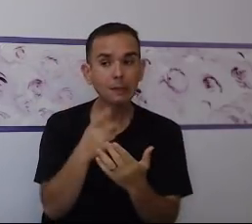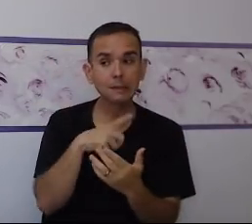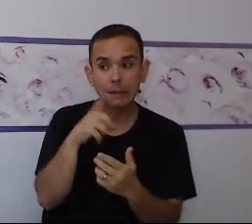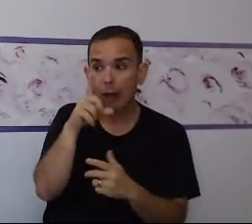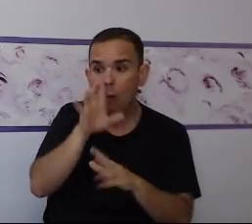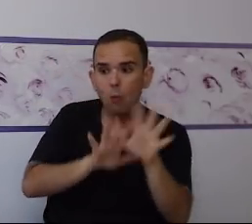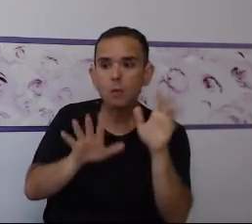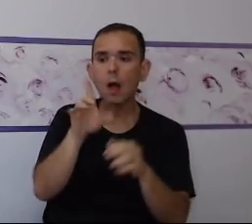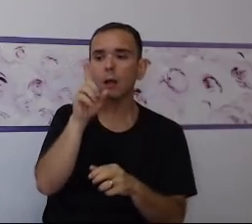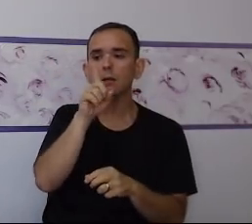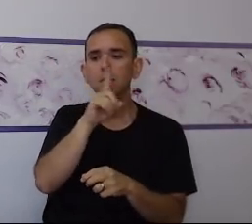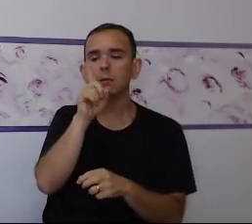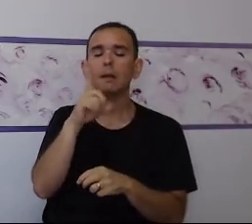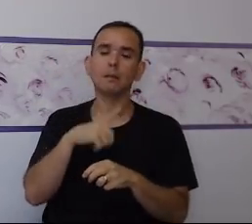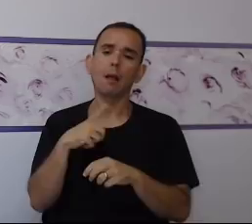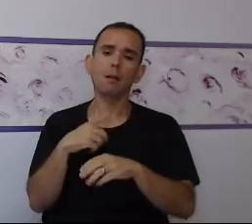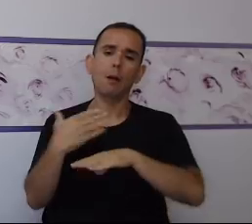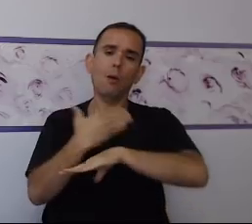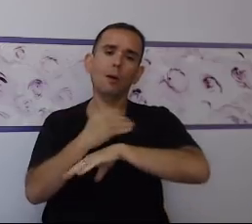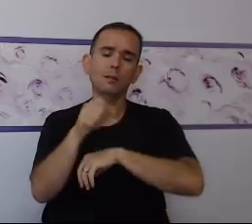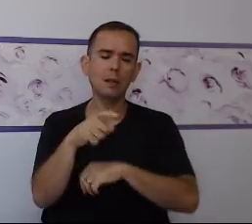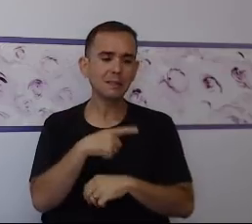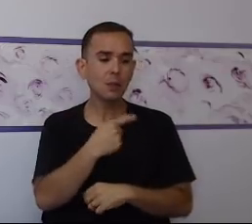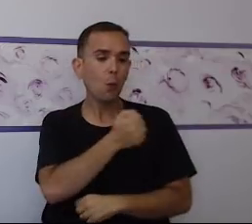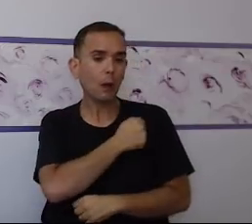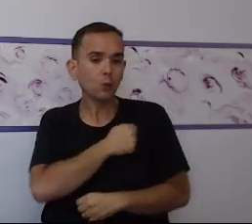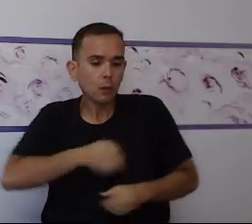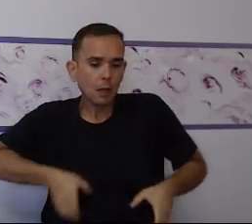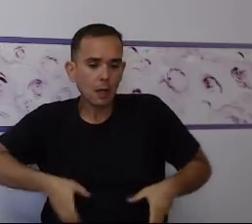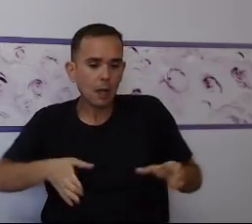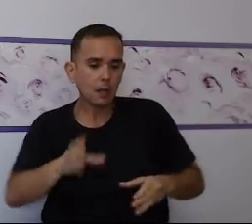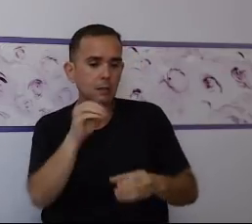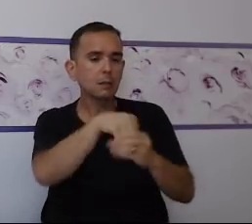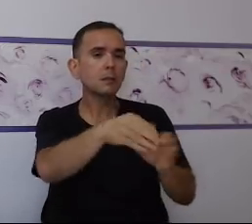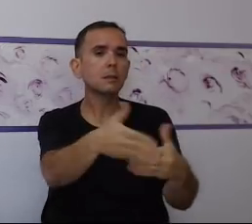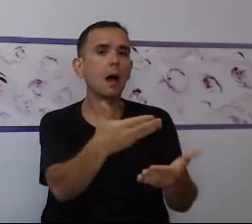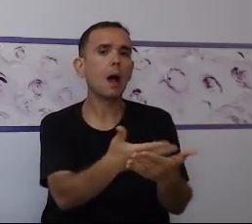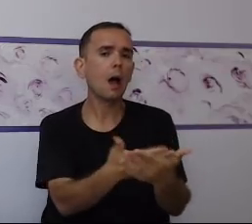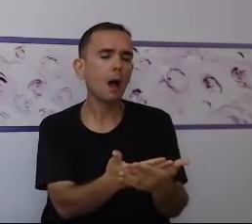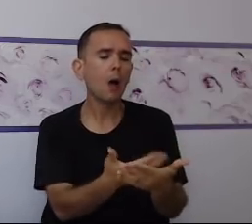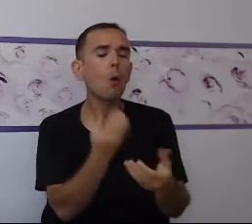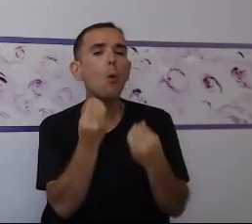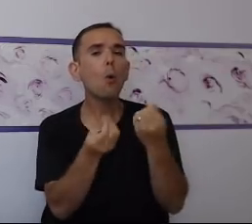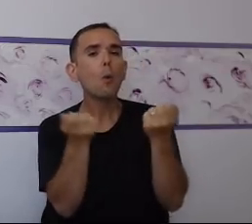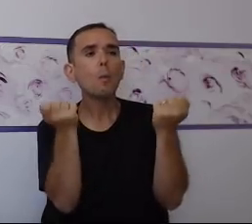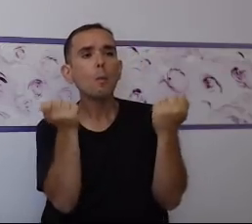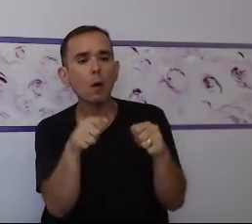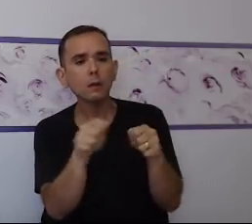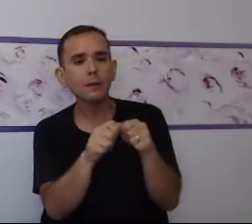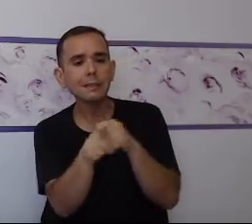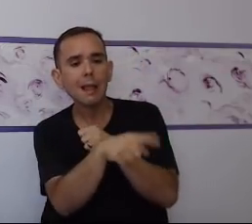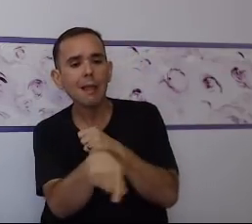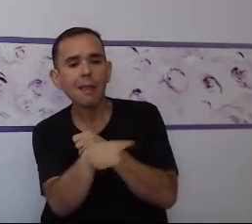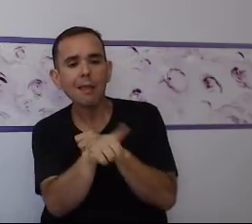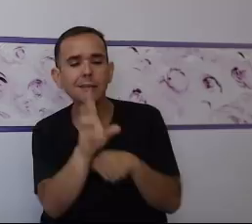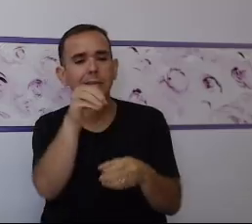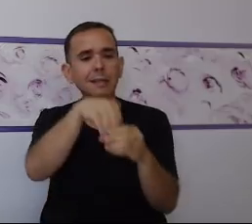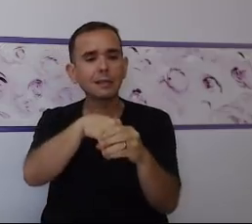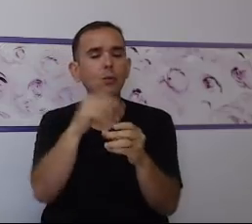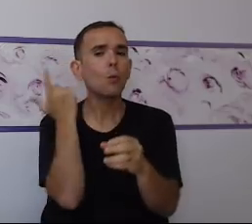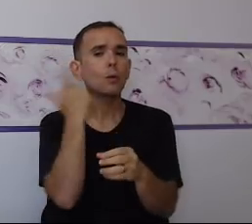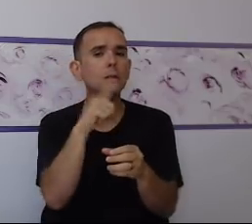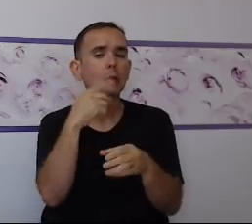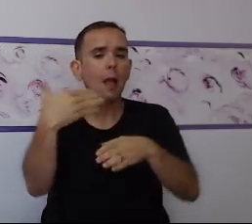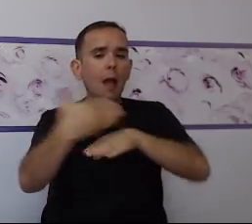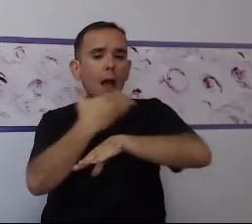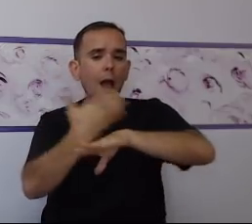essa acessibilidade. Eu tenho um aluno cadeirante dentro da sala. Como é que eu tenho que dispor esses alunos dentro da sala para que eu dê